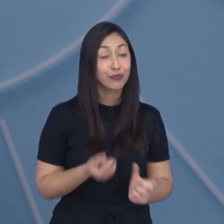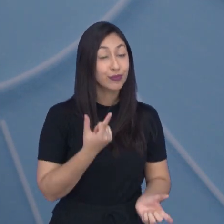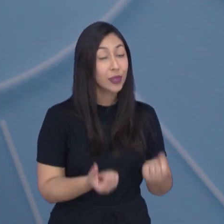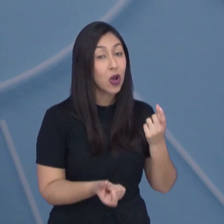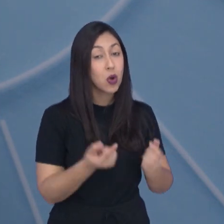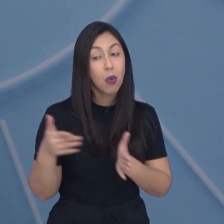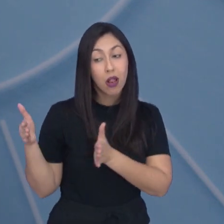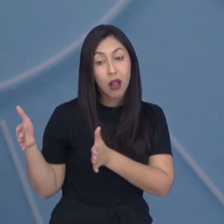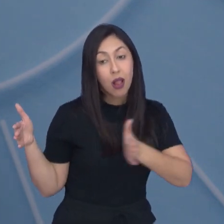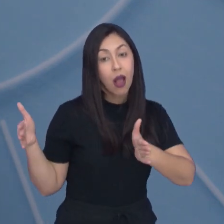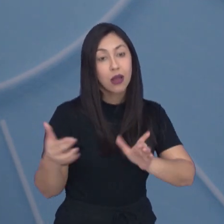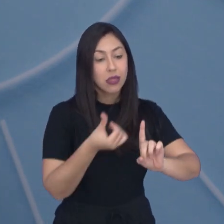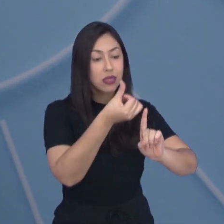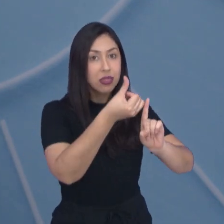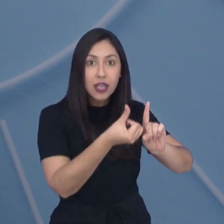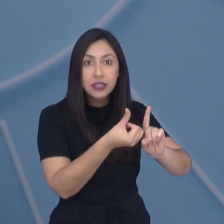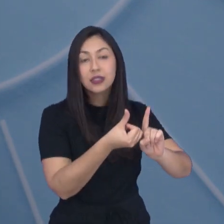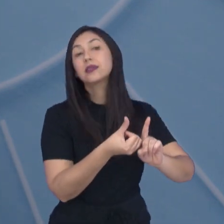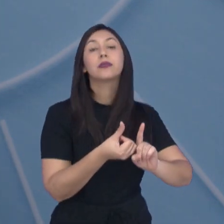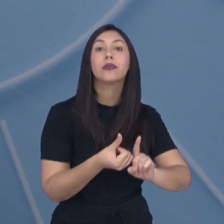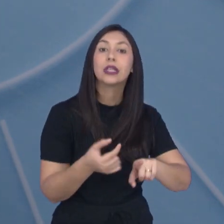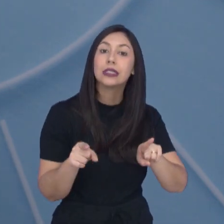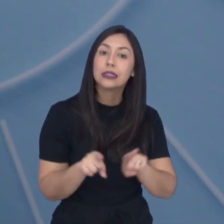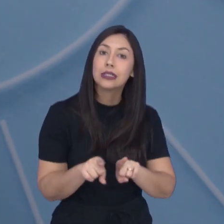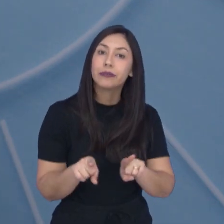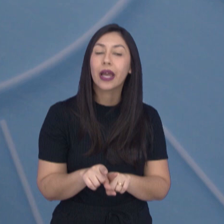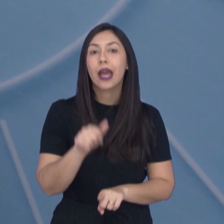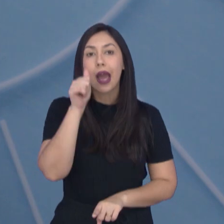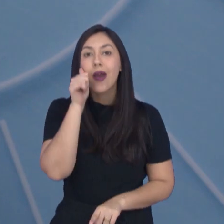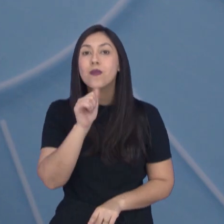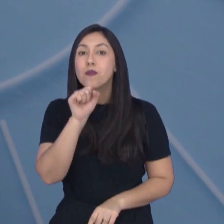empresas são de 6 meses. Muitas mães acabam emendando com férias, né? E